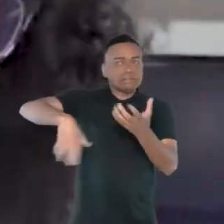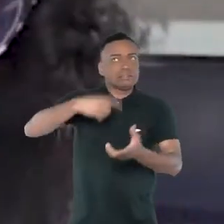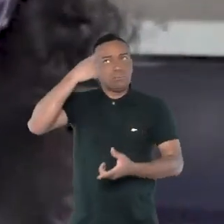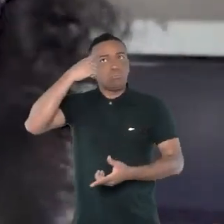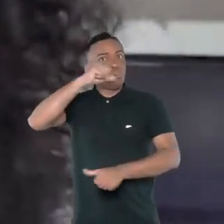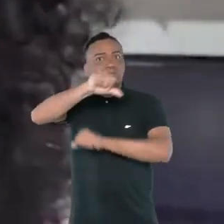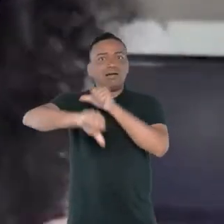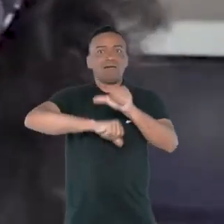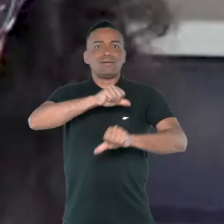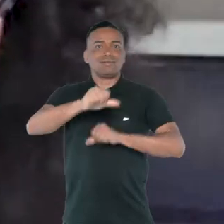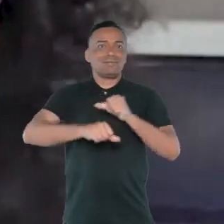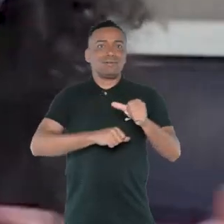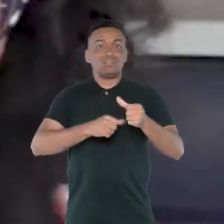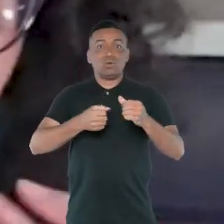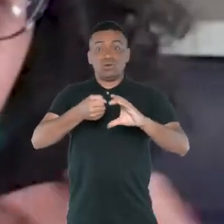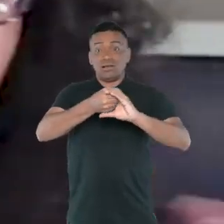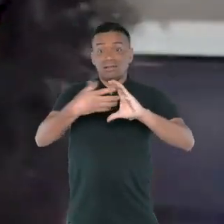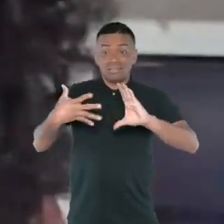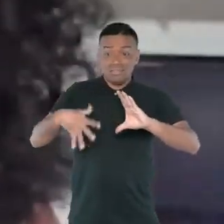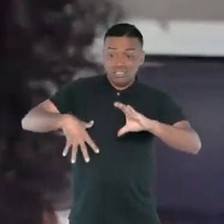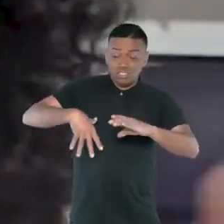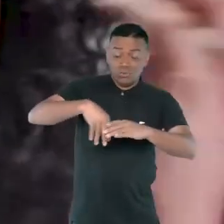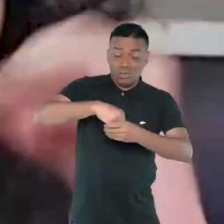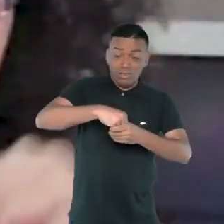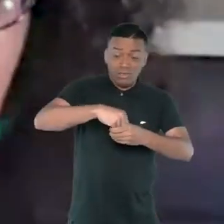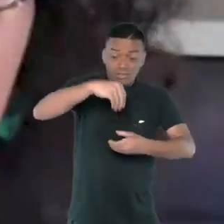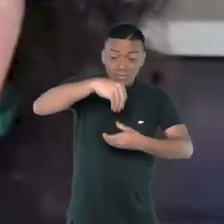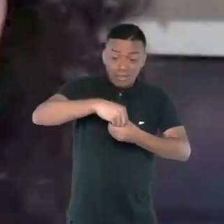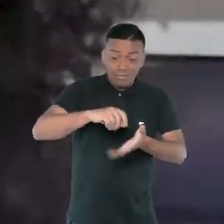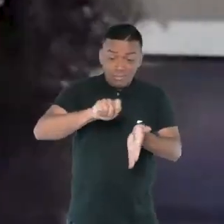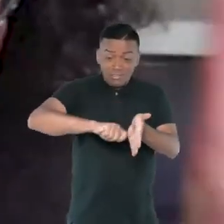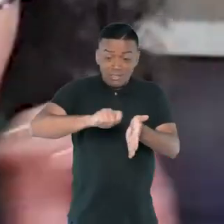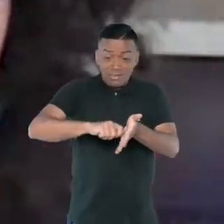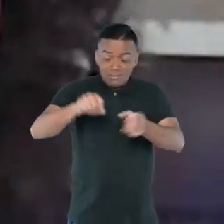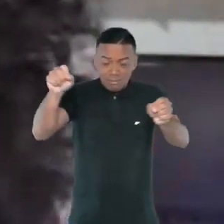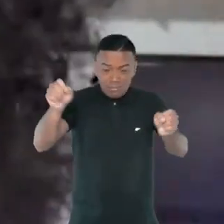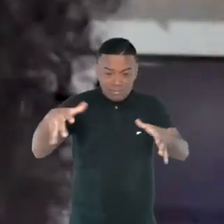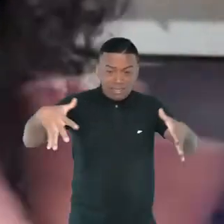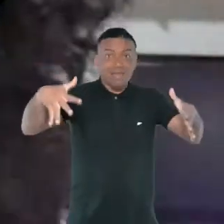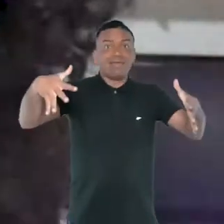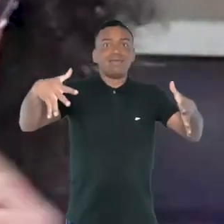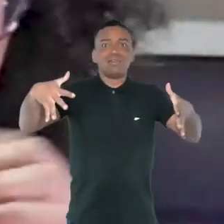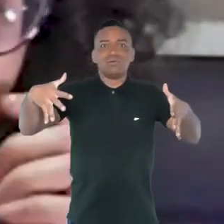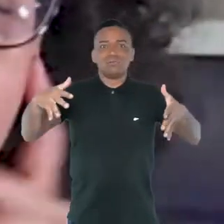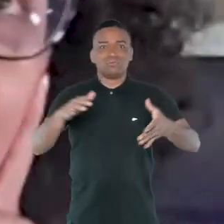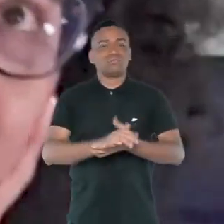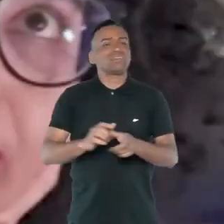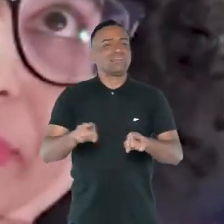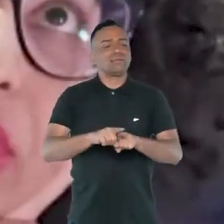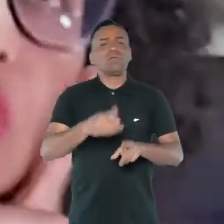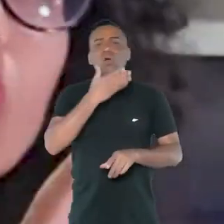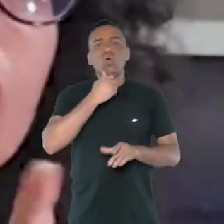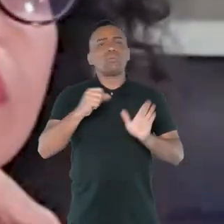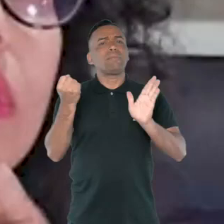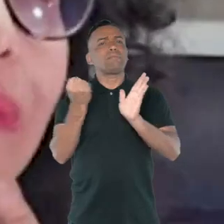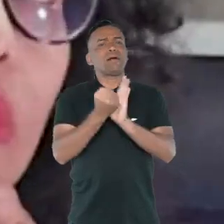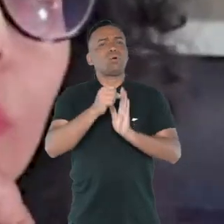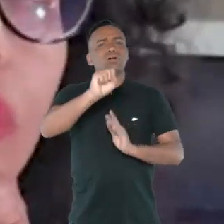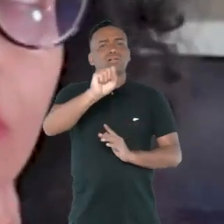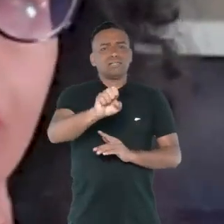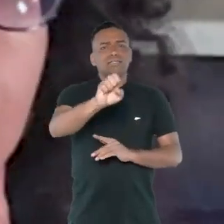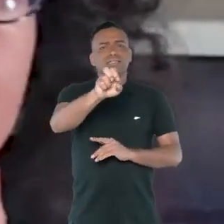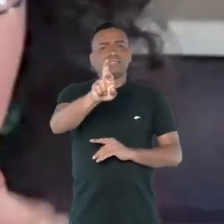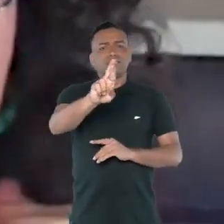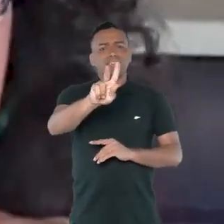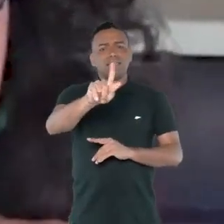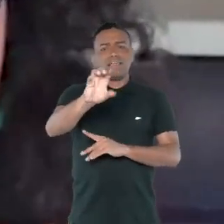também acabou mexendo na minha trajetória, que eu comecei a trazer esses elementos do mistério para minha literatura. Outro livro que marcou